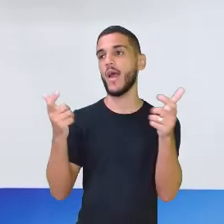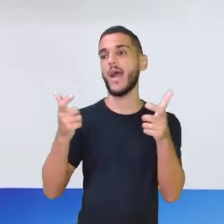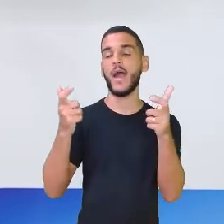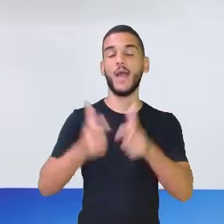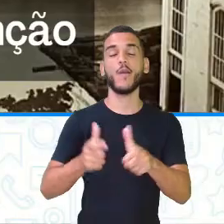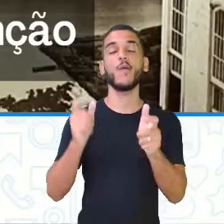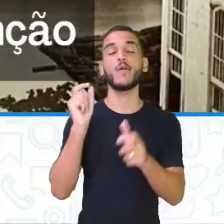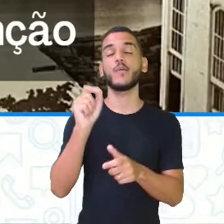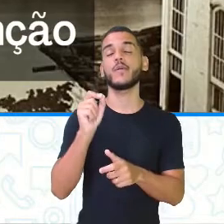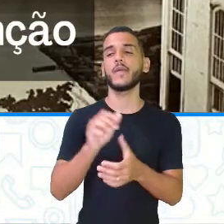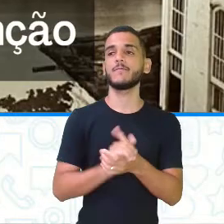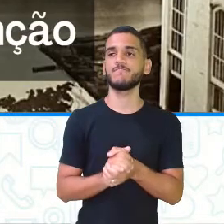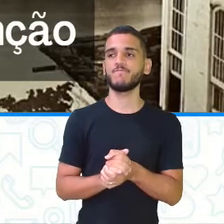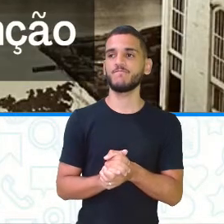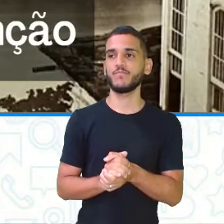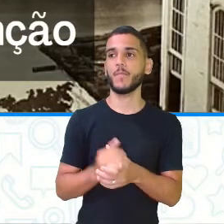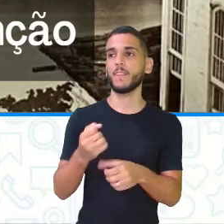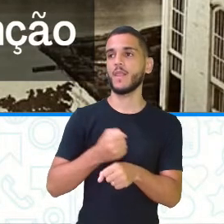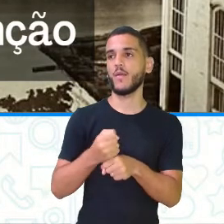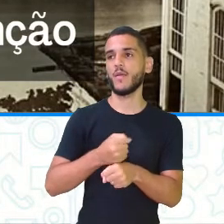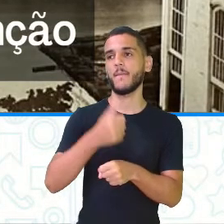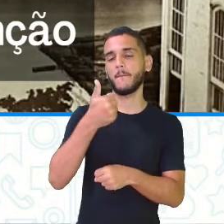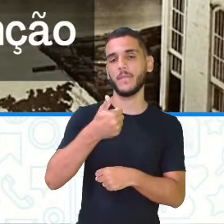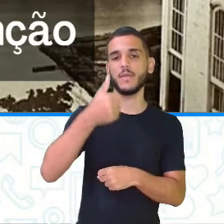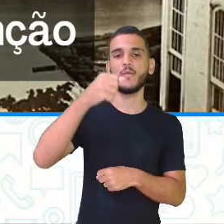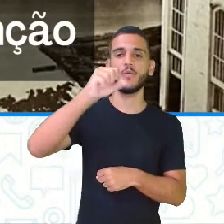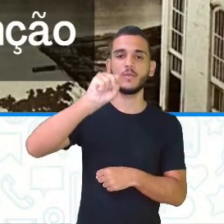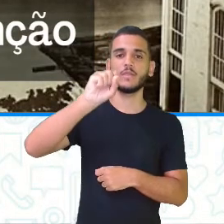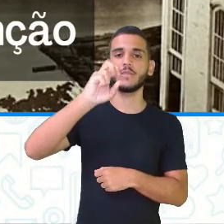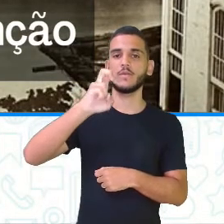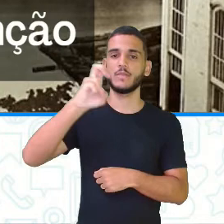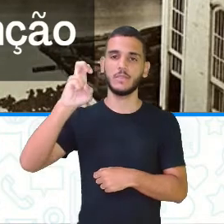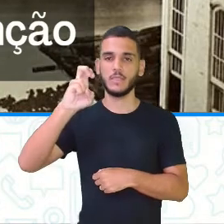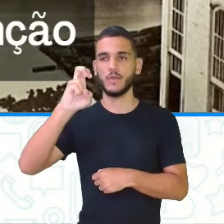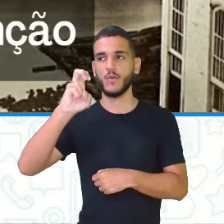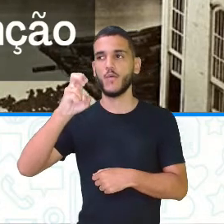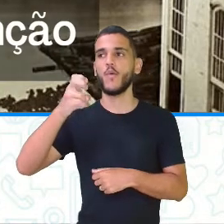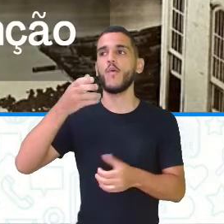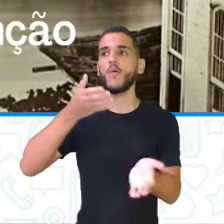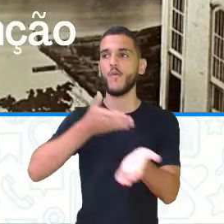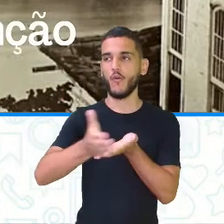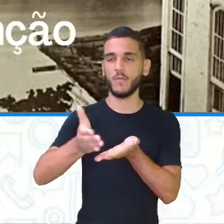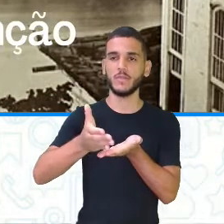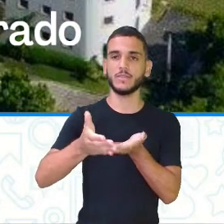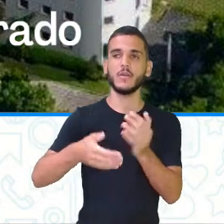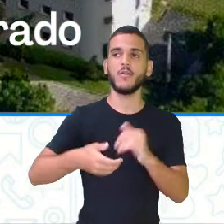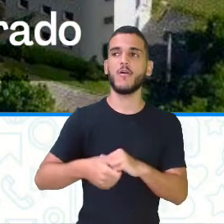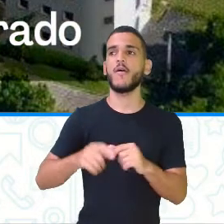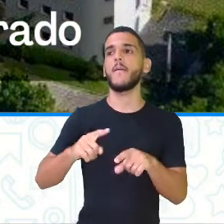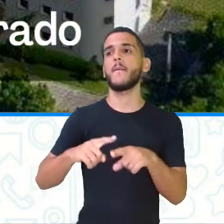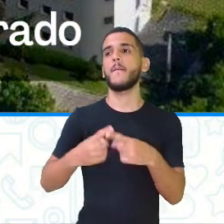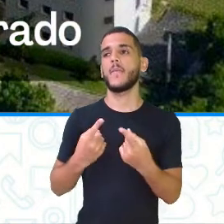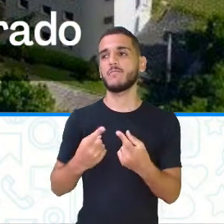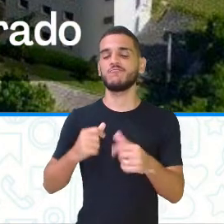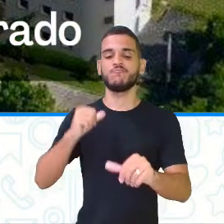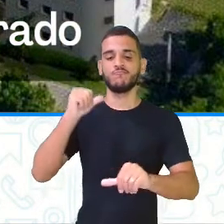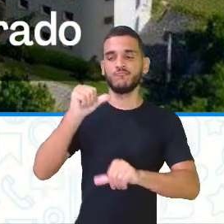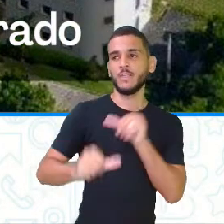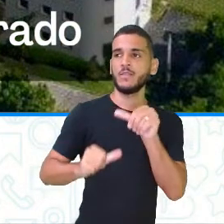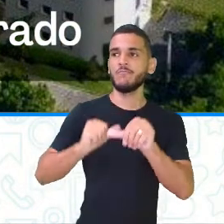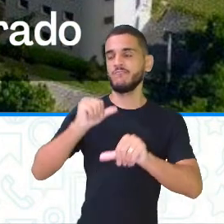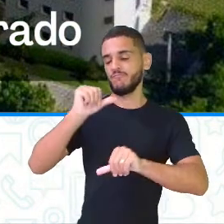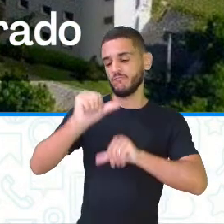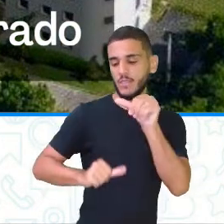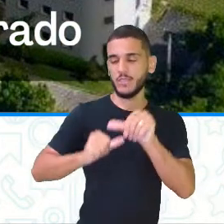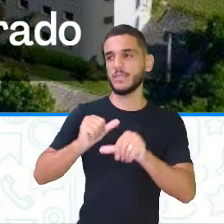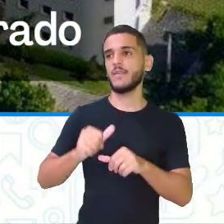Em 1855, ela foi inaugurada dessa forminha que vocês estão vendo aí. Mas ela passou por reformas